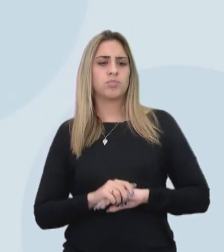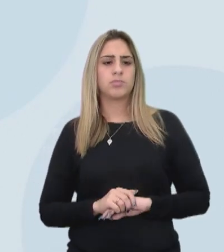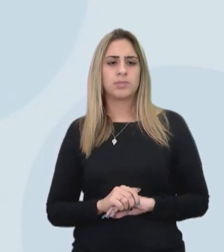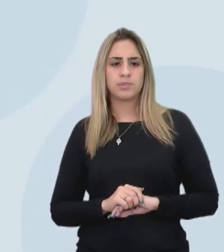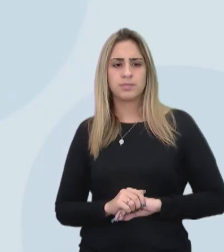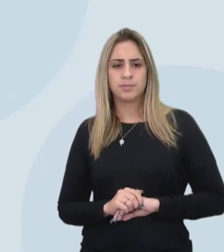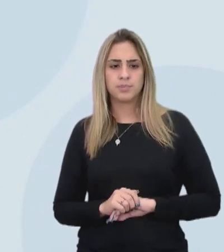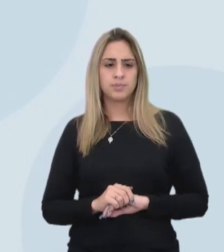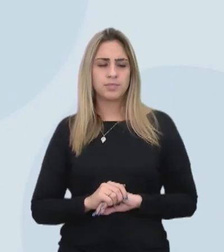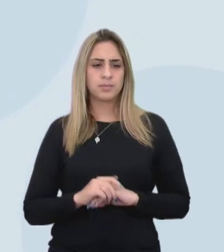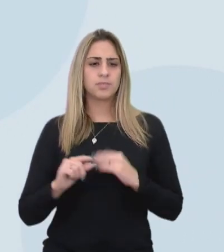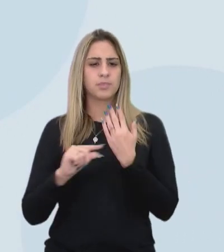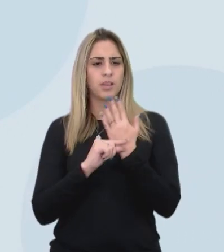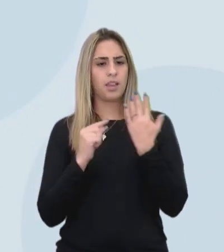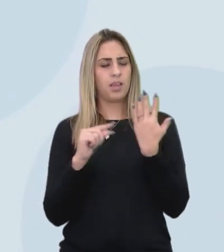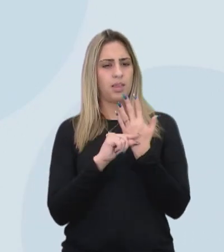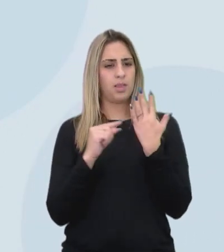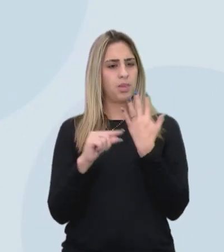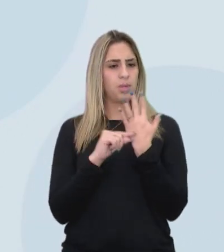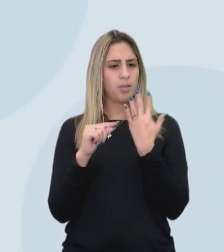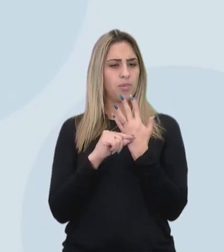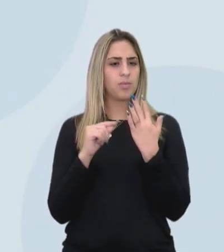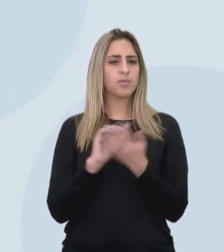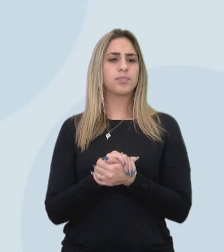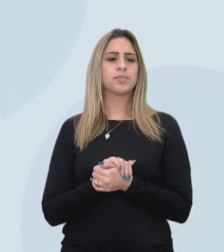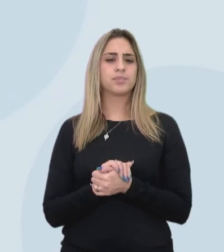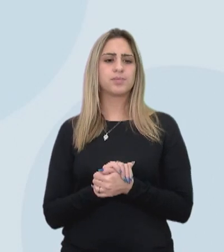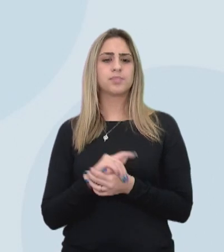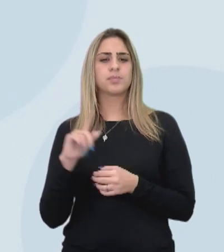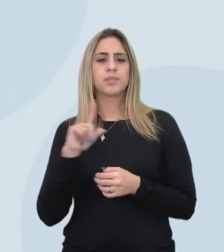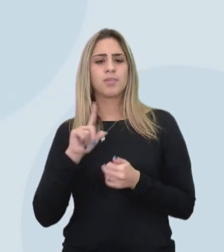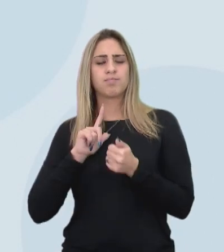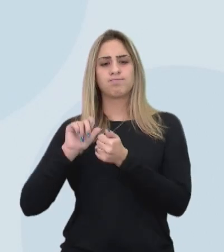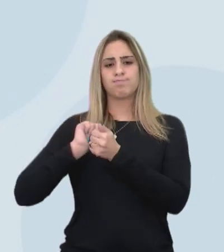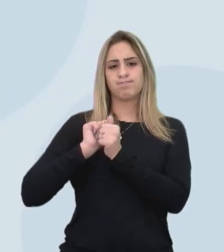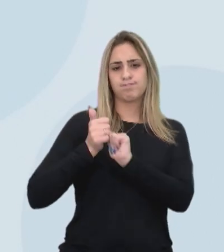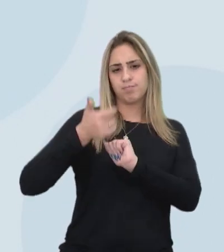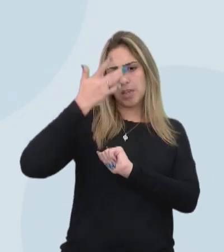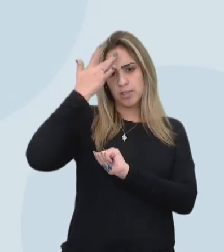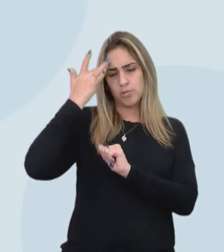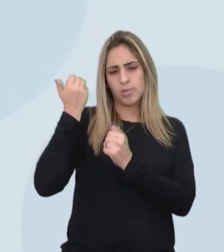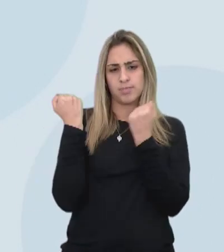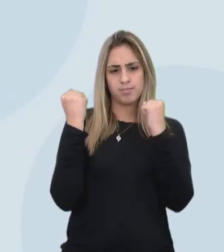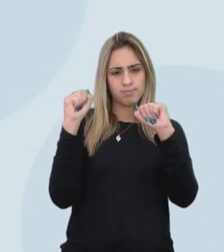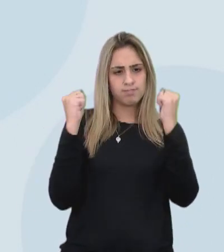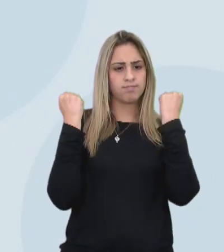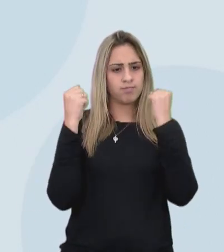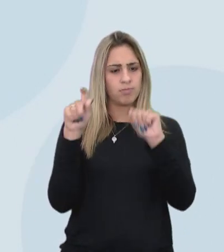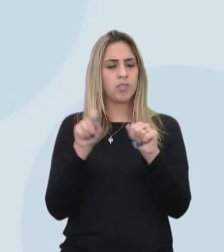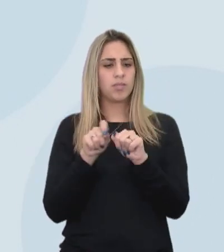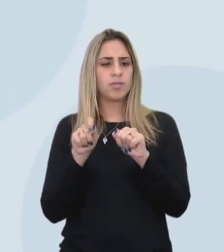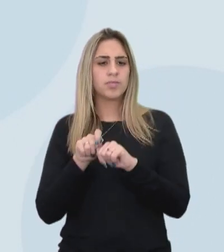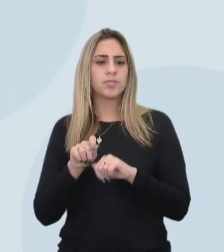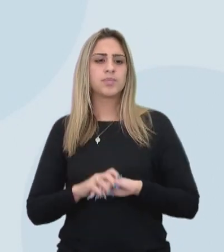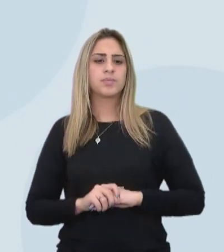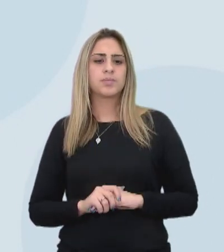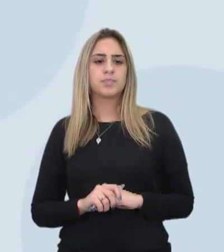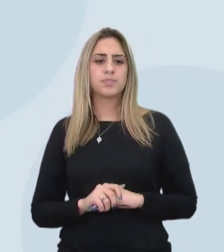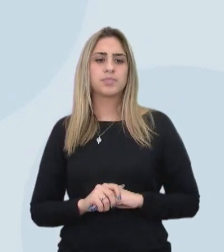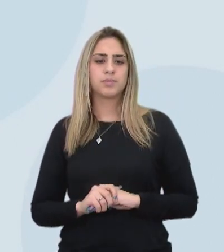está à frente, como os atores, os bailarinos, temos atletas também que se relacionam com as nossas criações